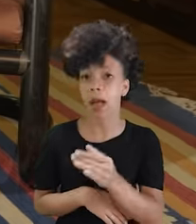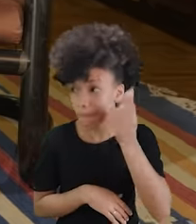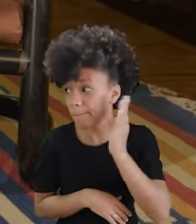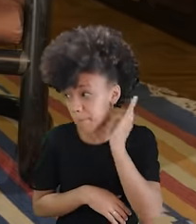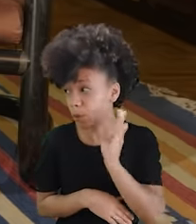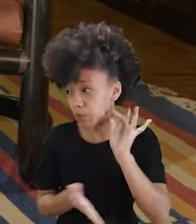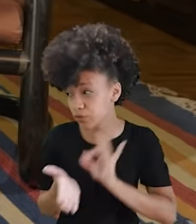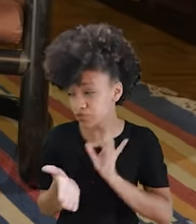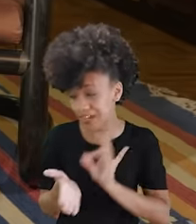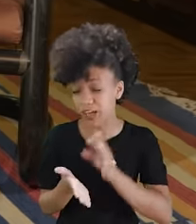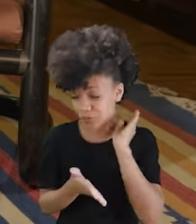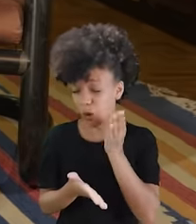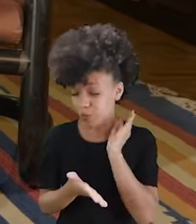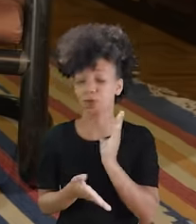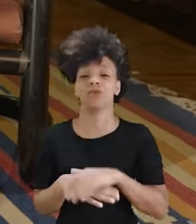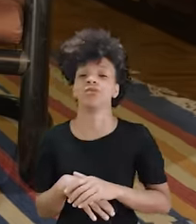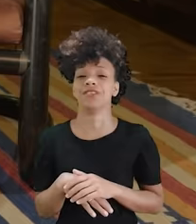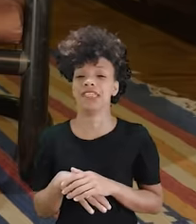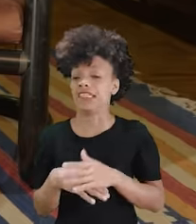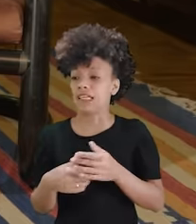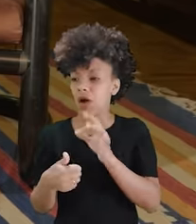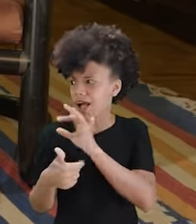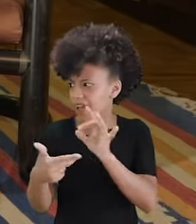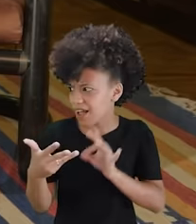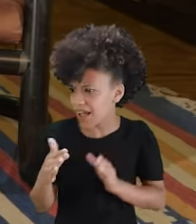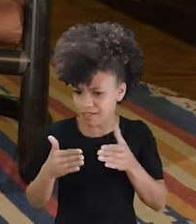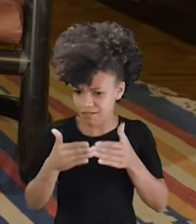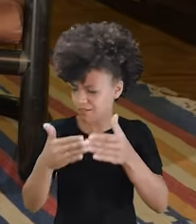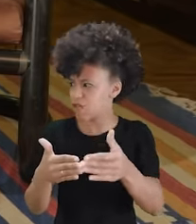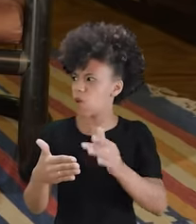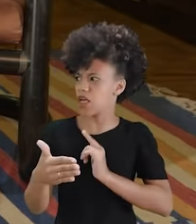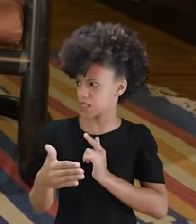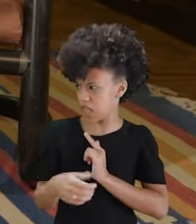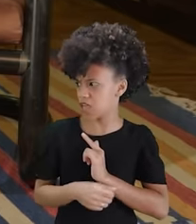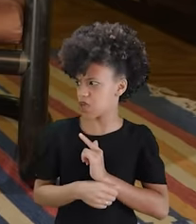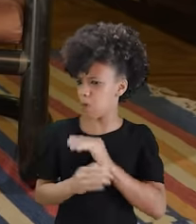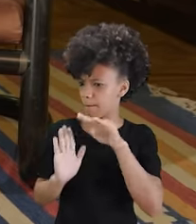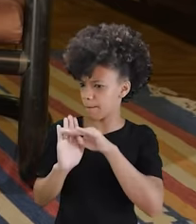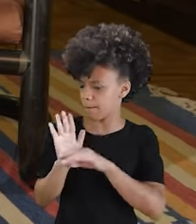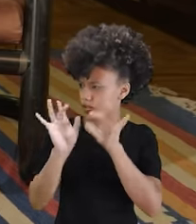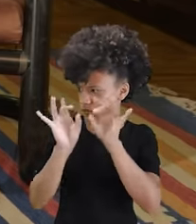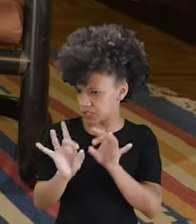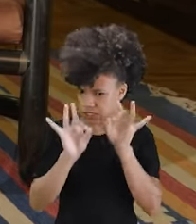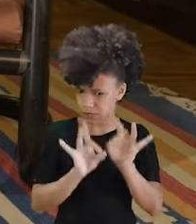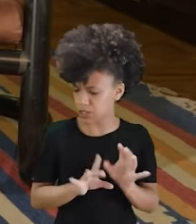Amaury Júnior não aqui é burro a minha aqui é burra cada navio ele tem uma